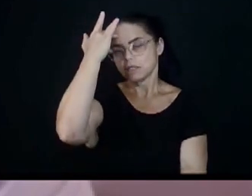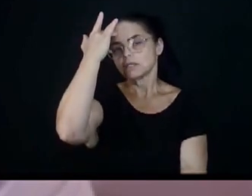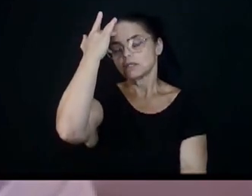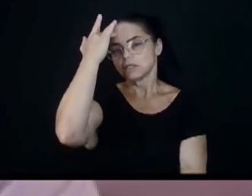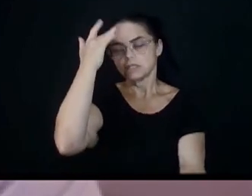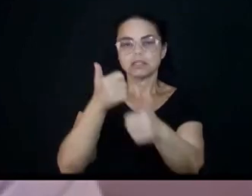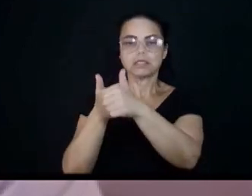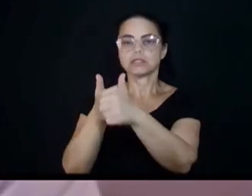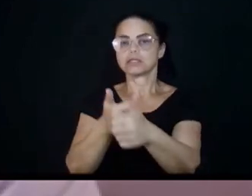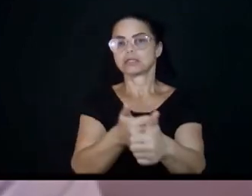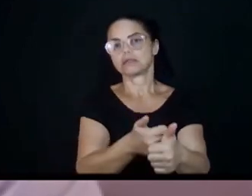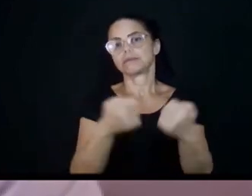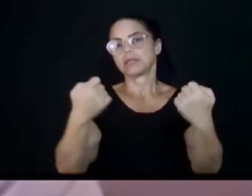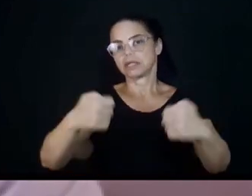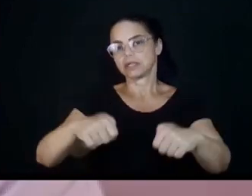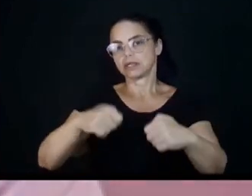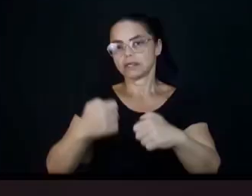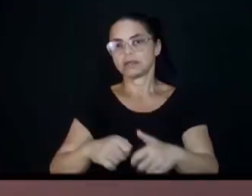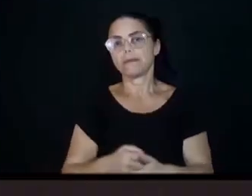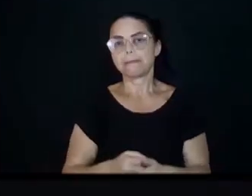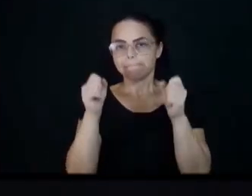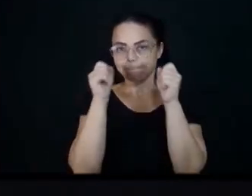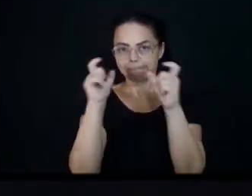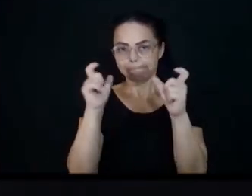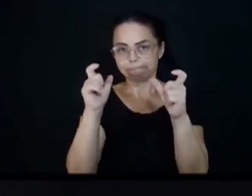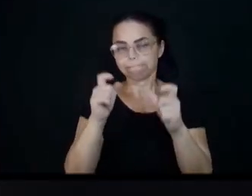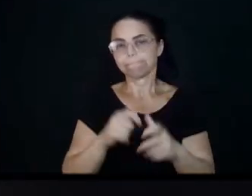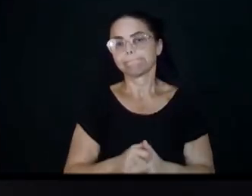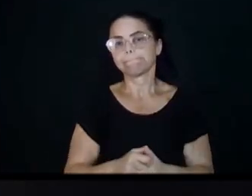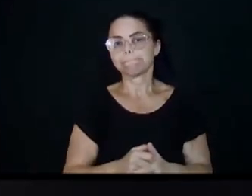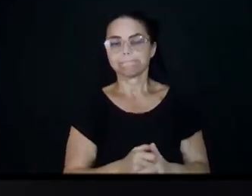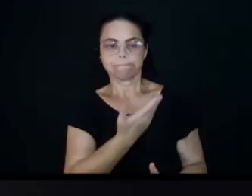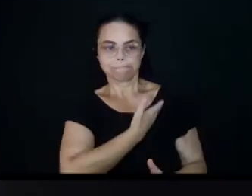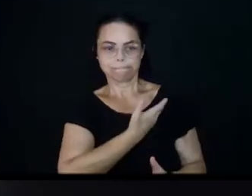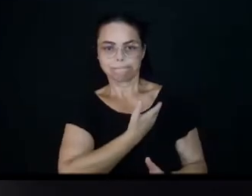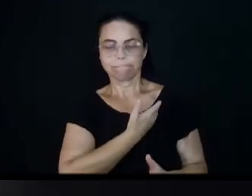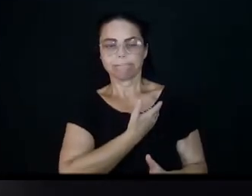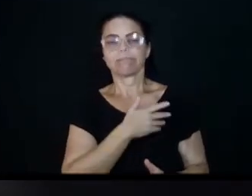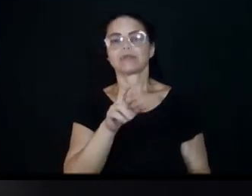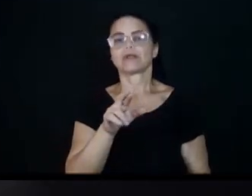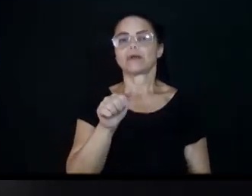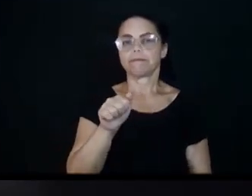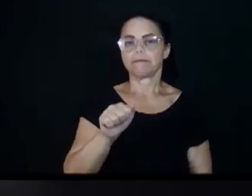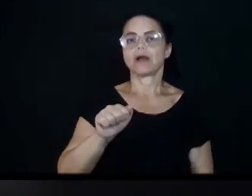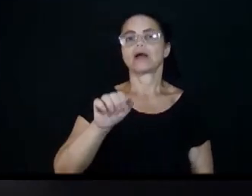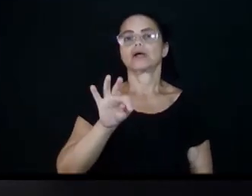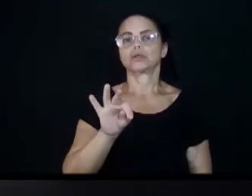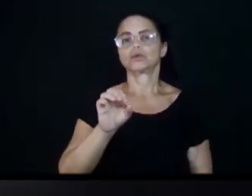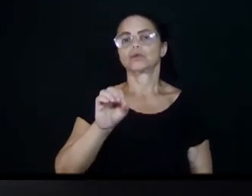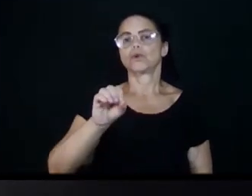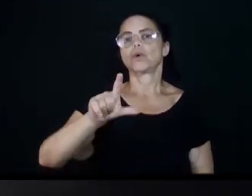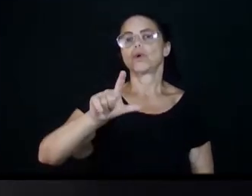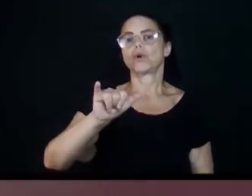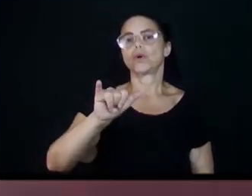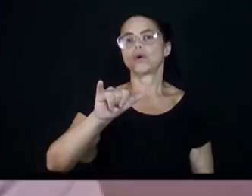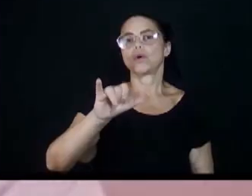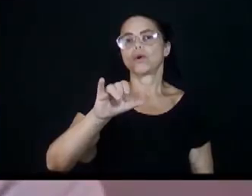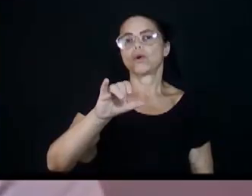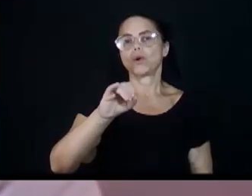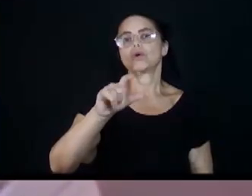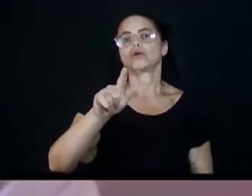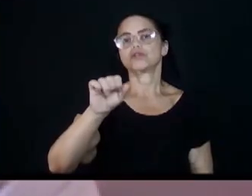chamo a atenção para que o colega reumatologista, o médico que está acompanhando essa paciente ou esse